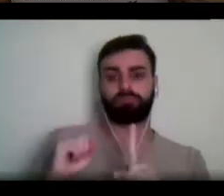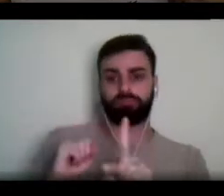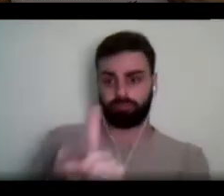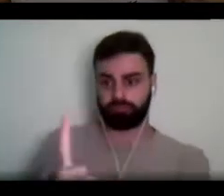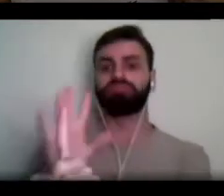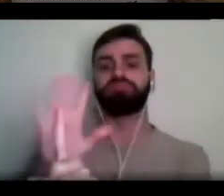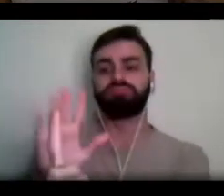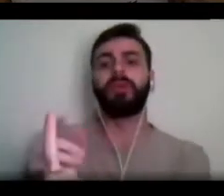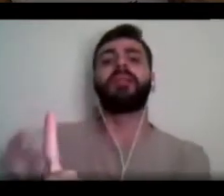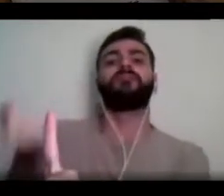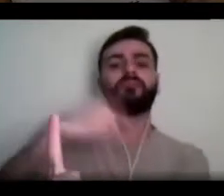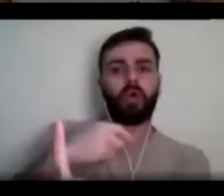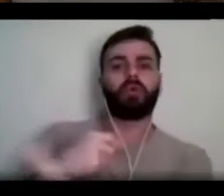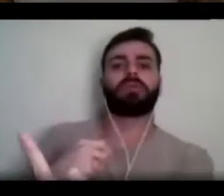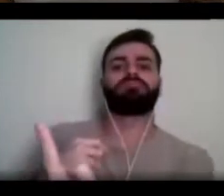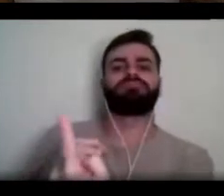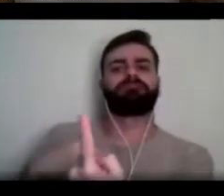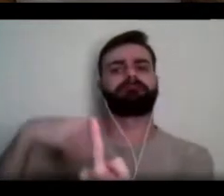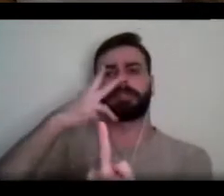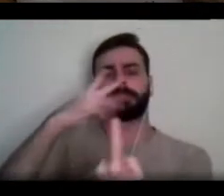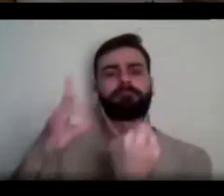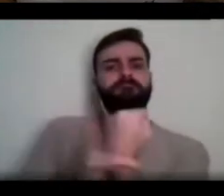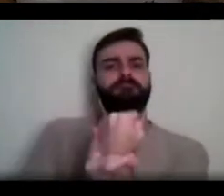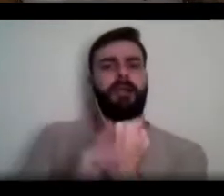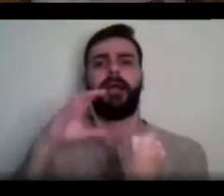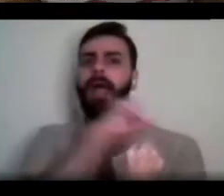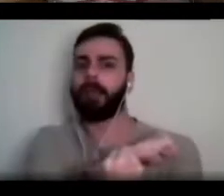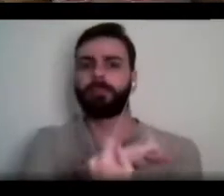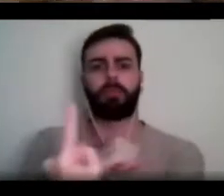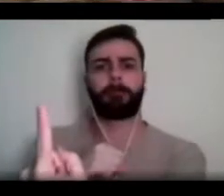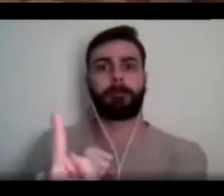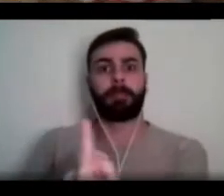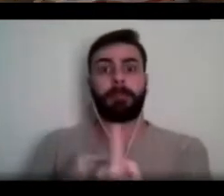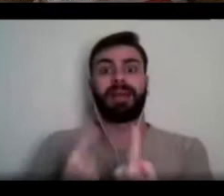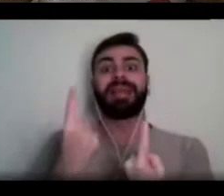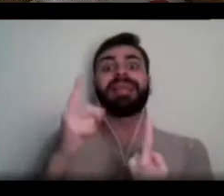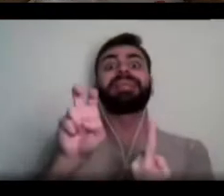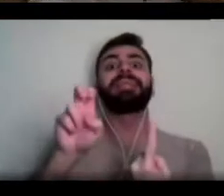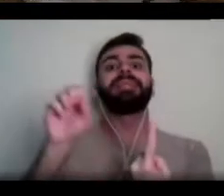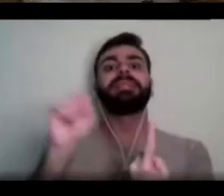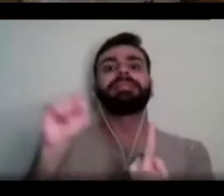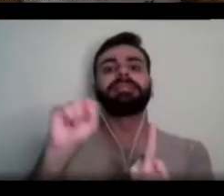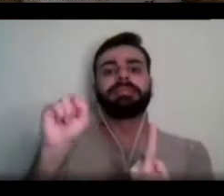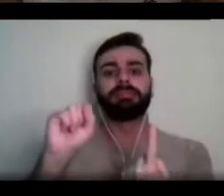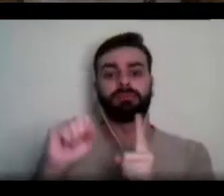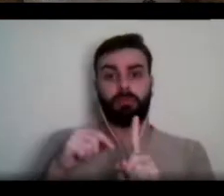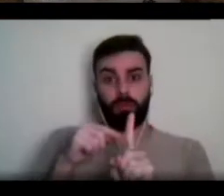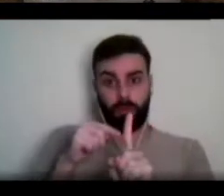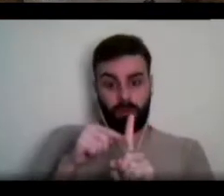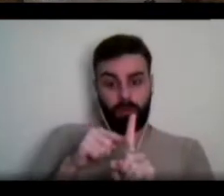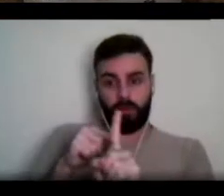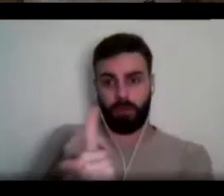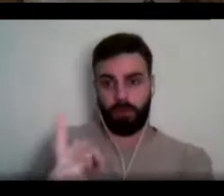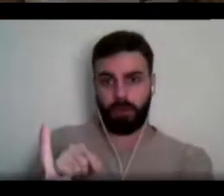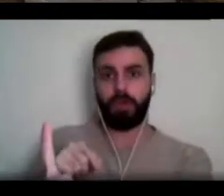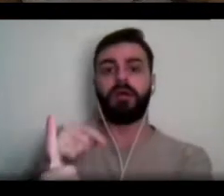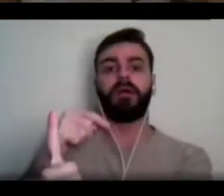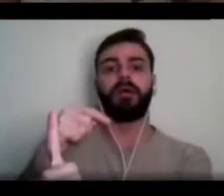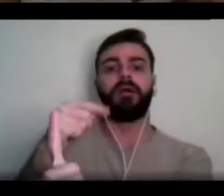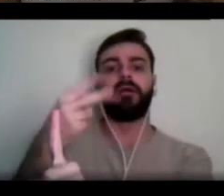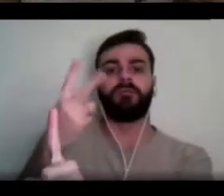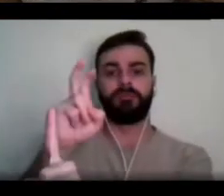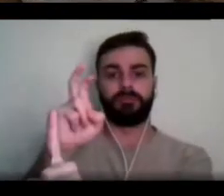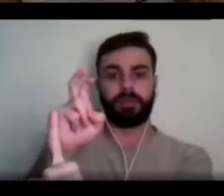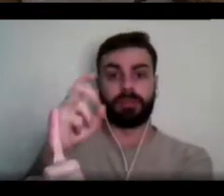em 20 segundos. Quando ela volta, ela se sente mais segura e leva apenas 15